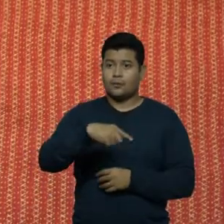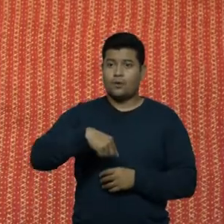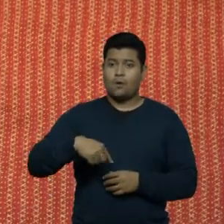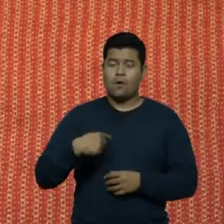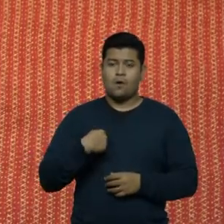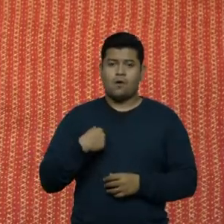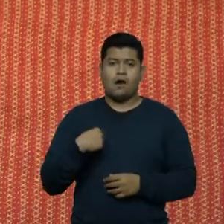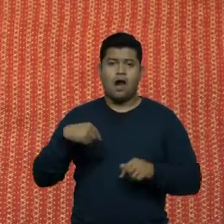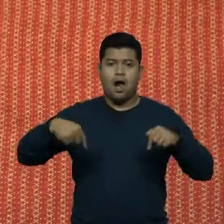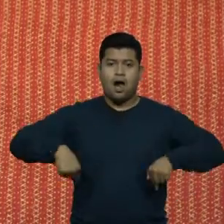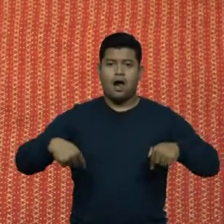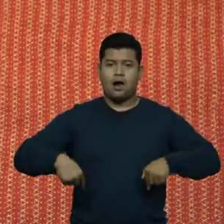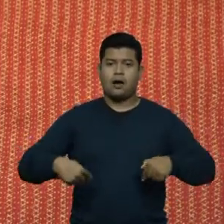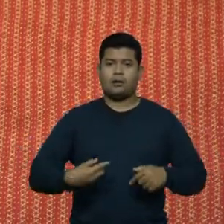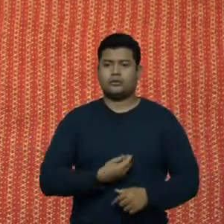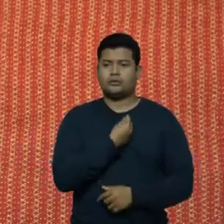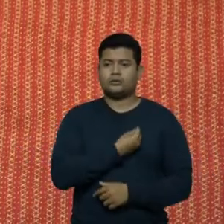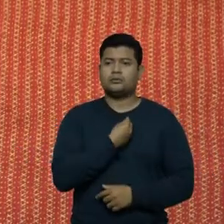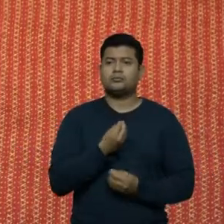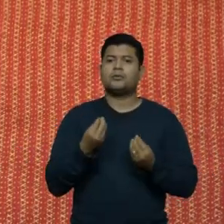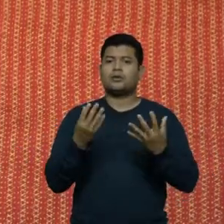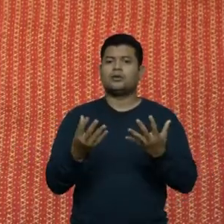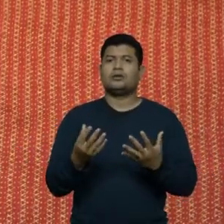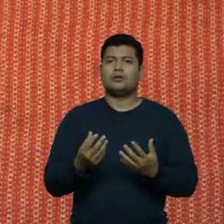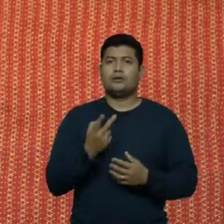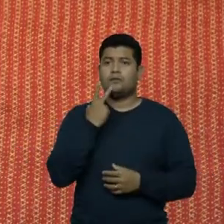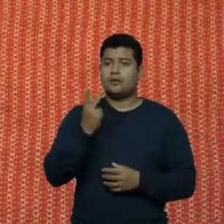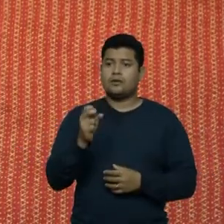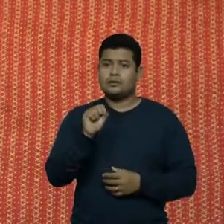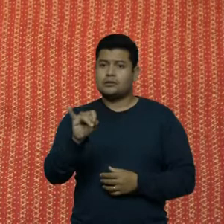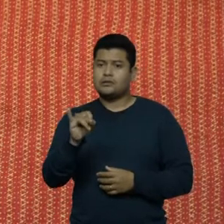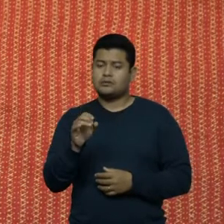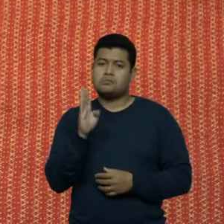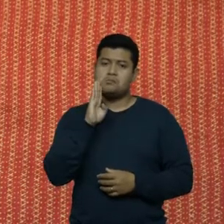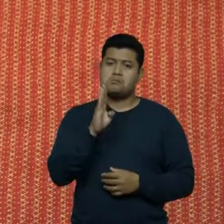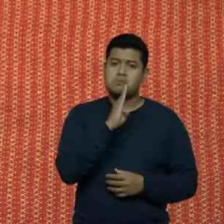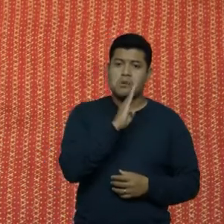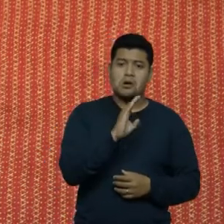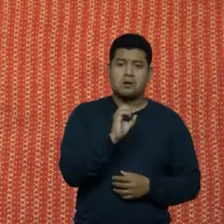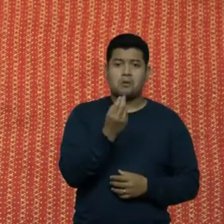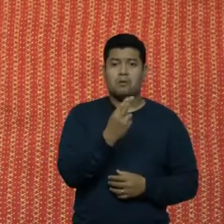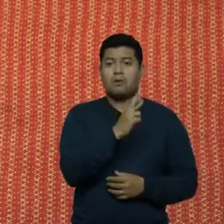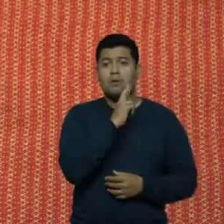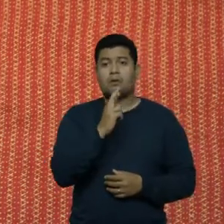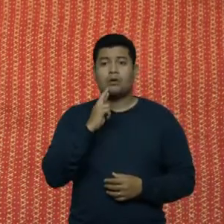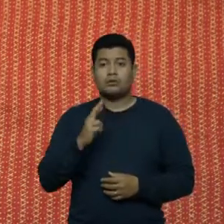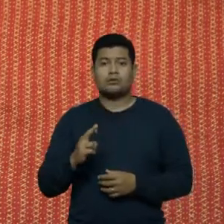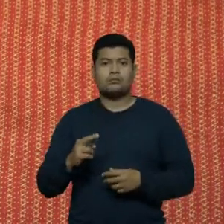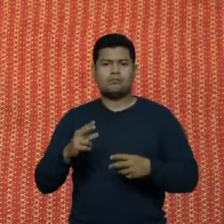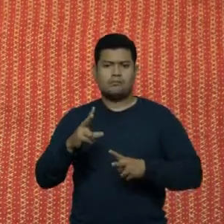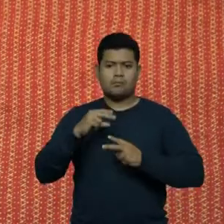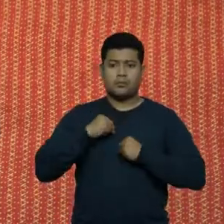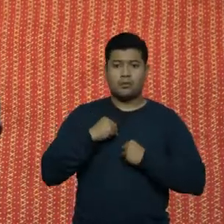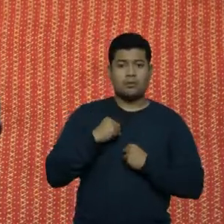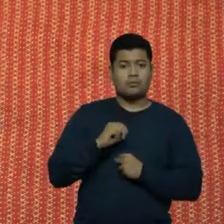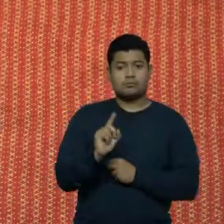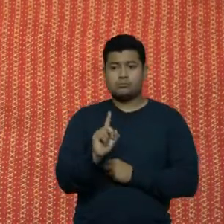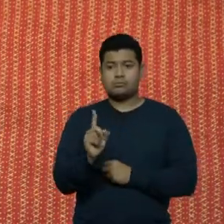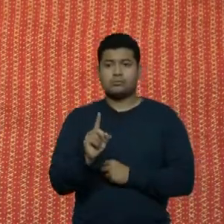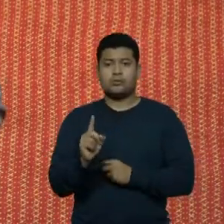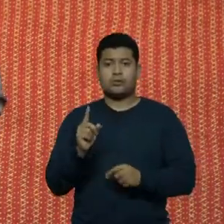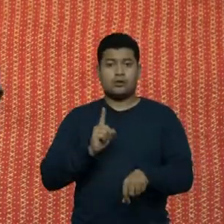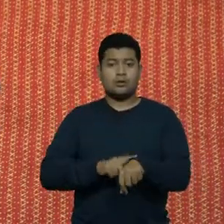aqui se o presidente deputados para dizer se bar e restaurante merece o número é esse nesse momento a